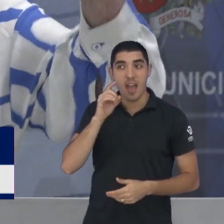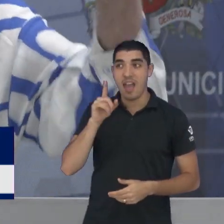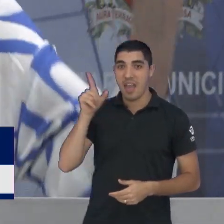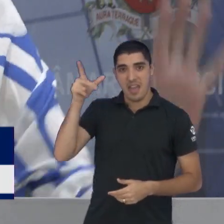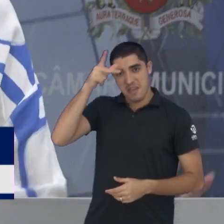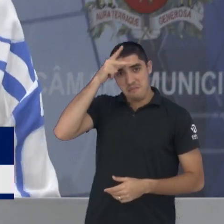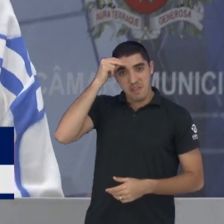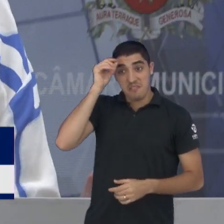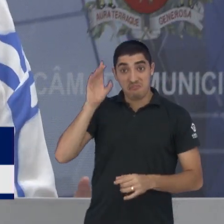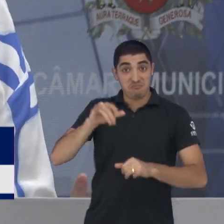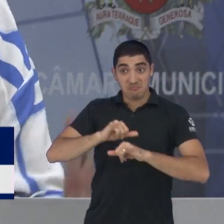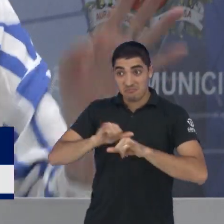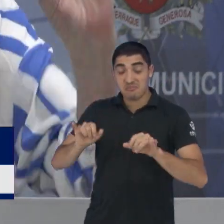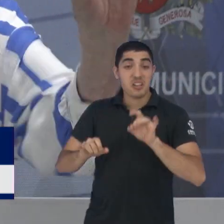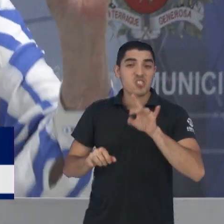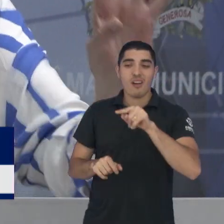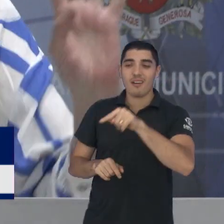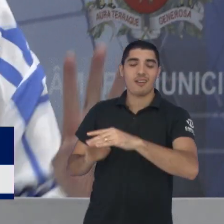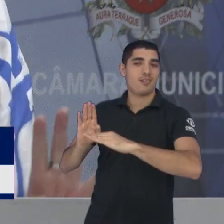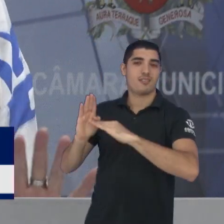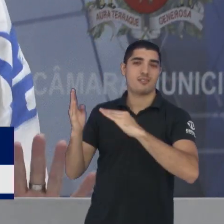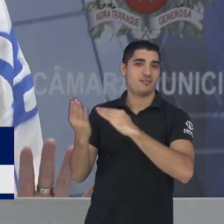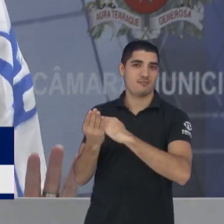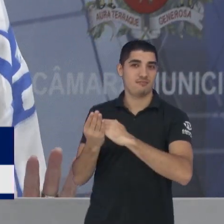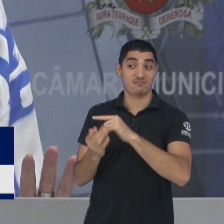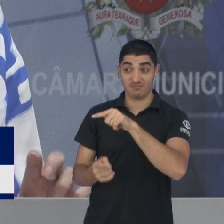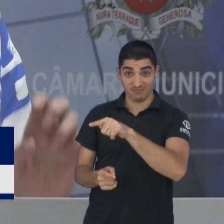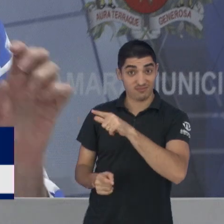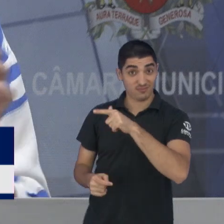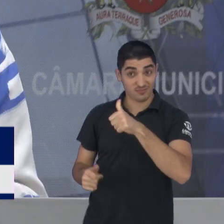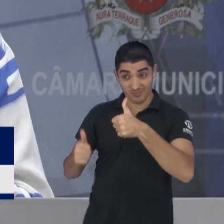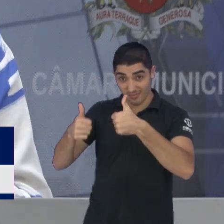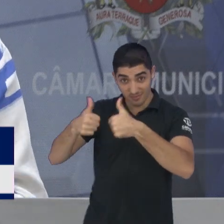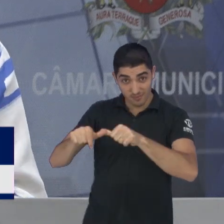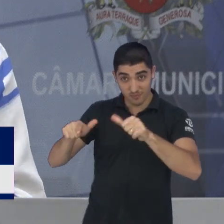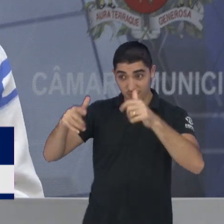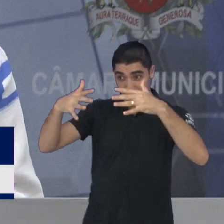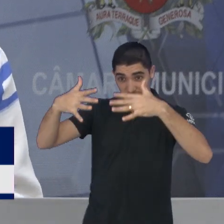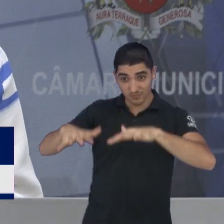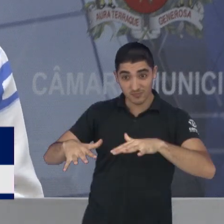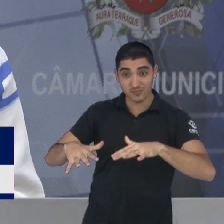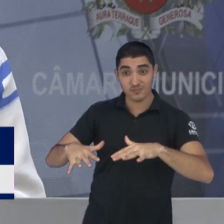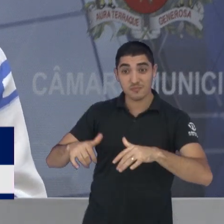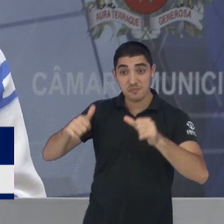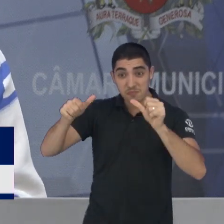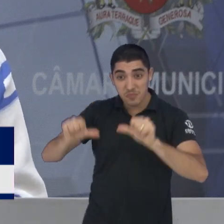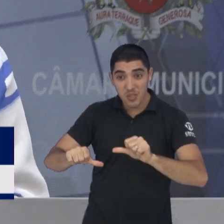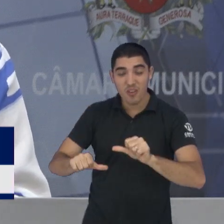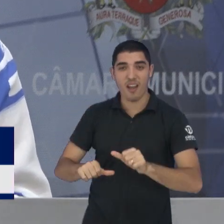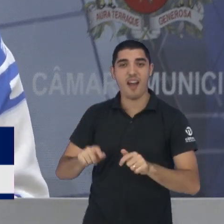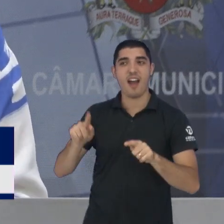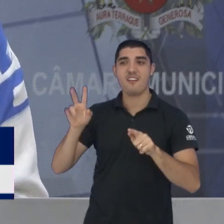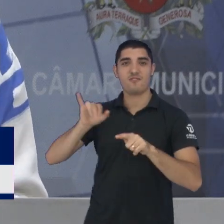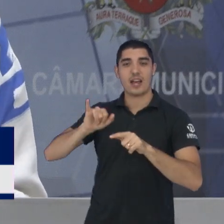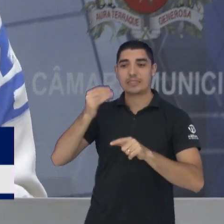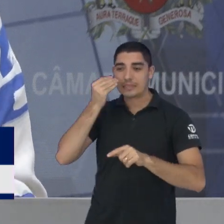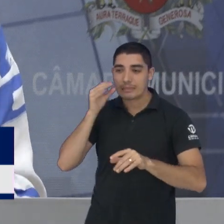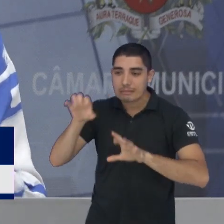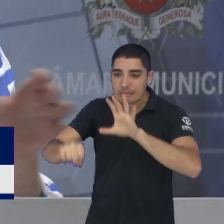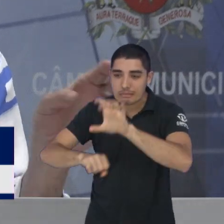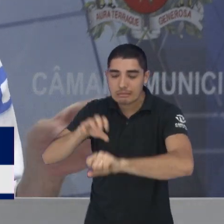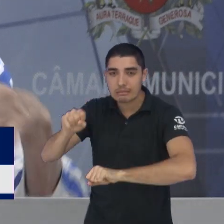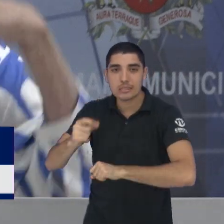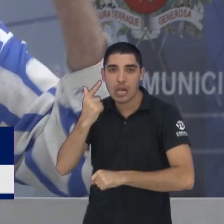só naquele bairro, quando está muito crítico. A mesma coisa a nebulização.